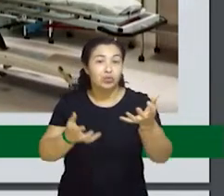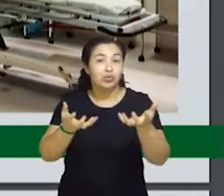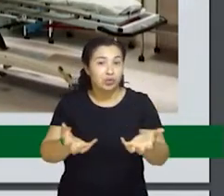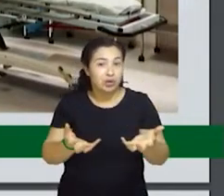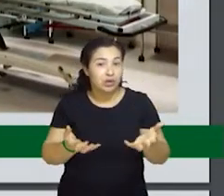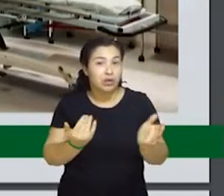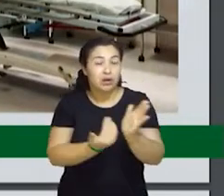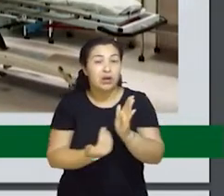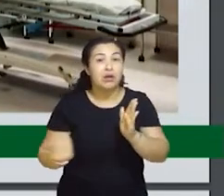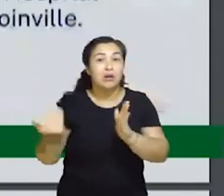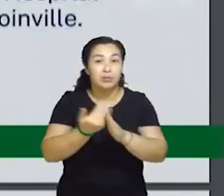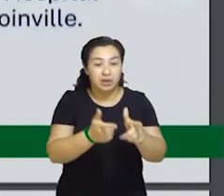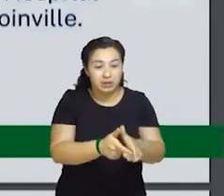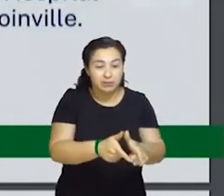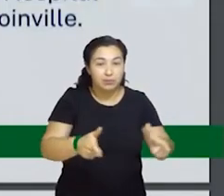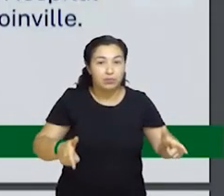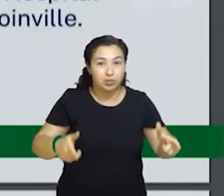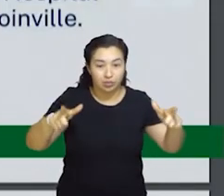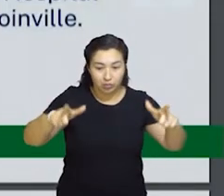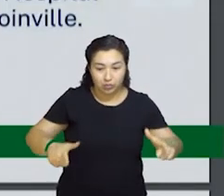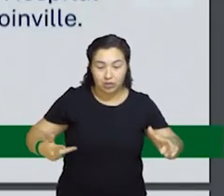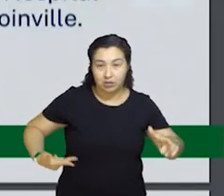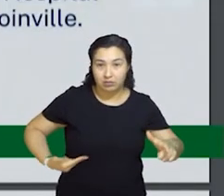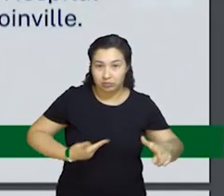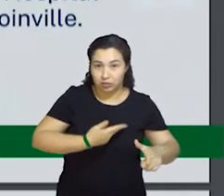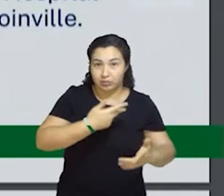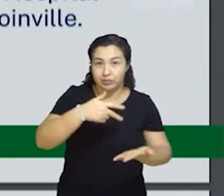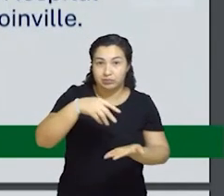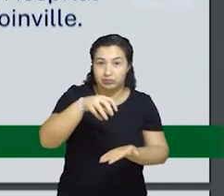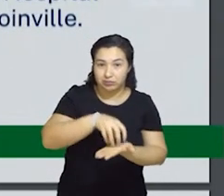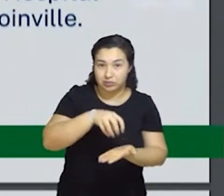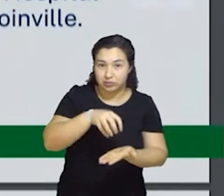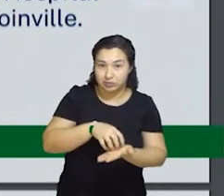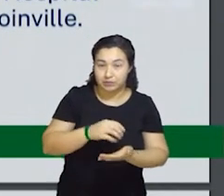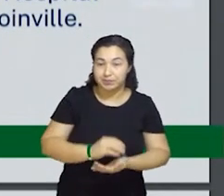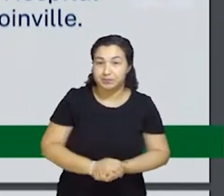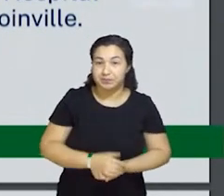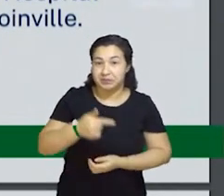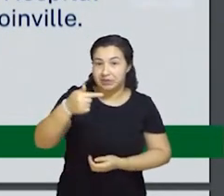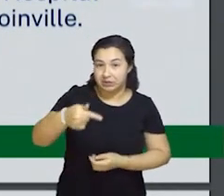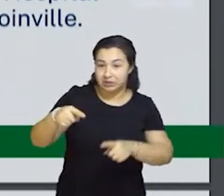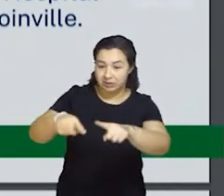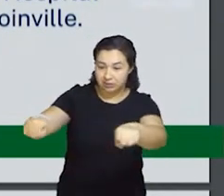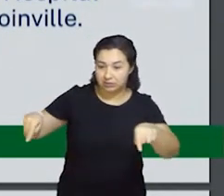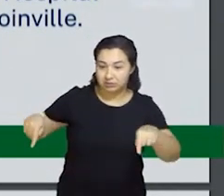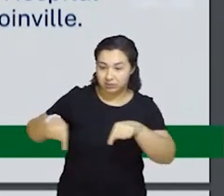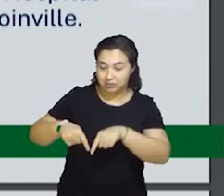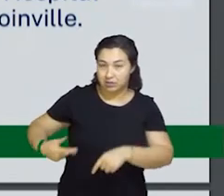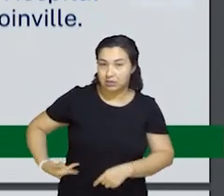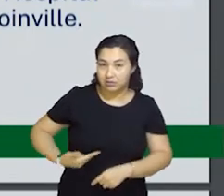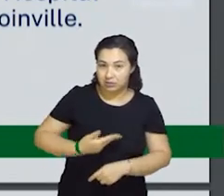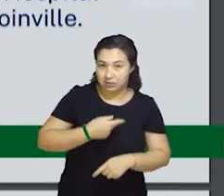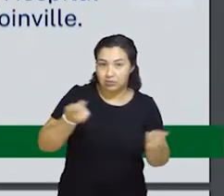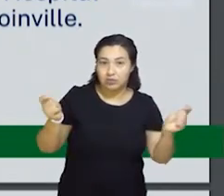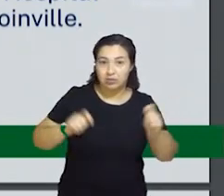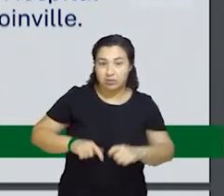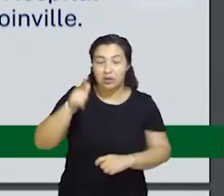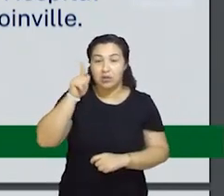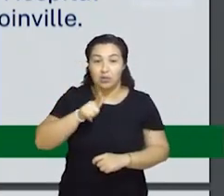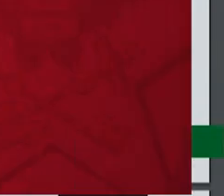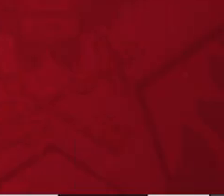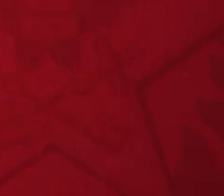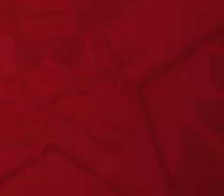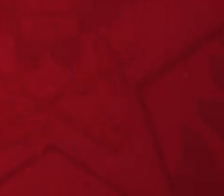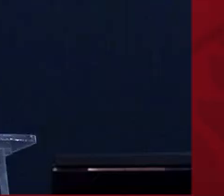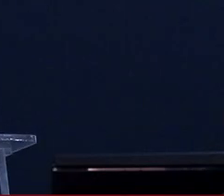cirúrgico e ampliar em até 7 leitos, 7 salas cirúrgicas, para a gente poder dar conta dessa situação da